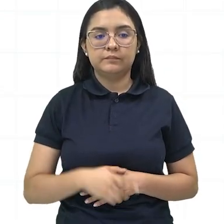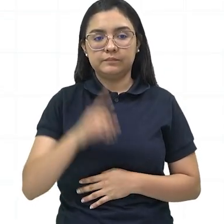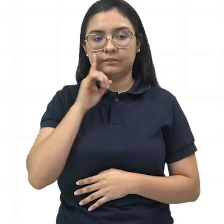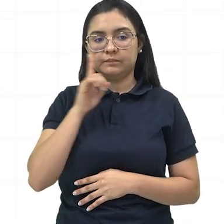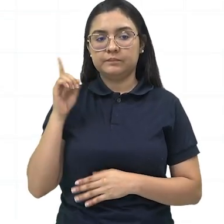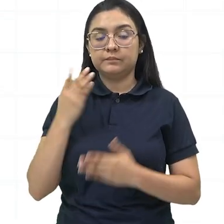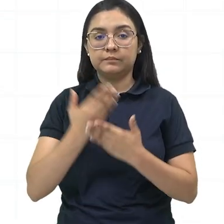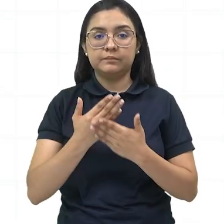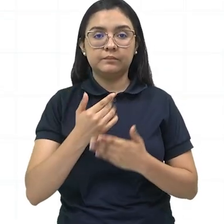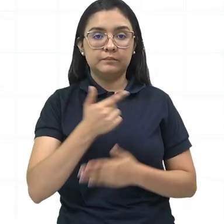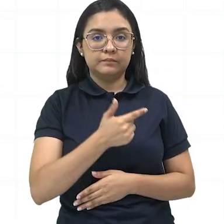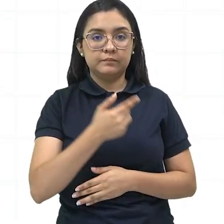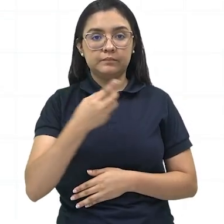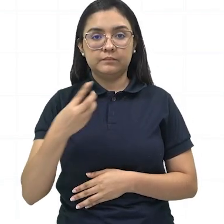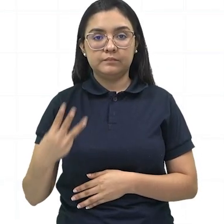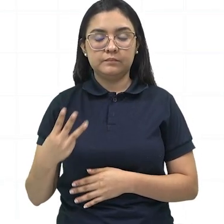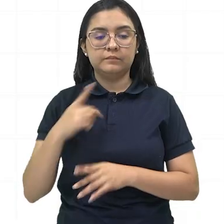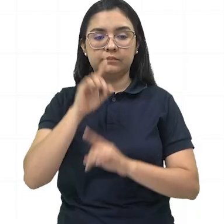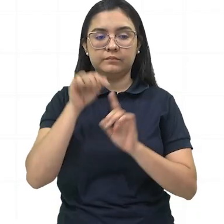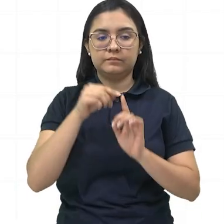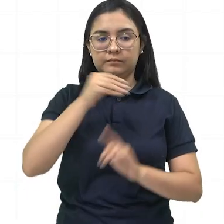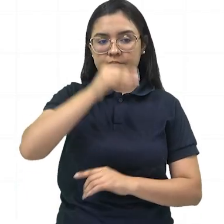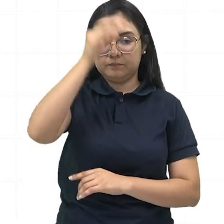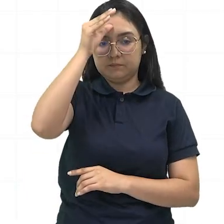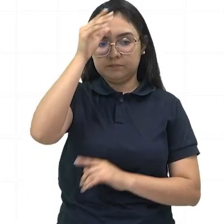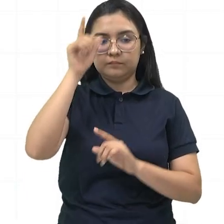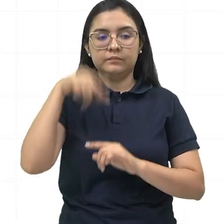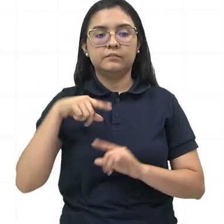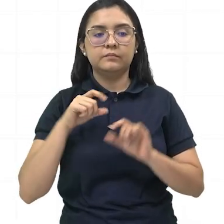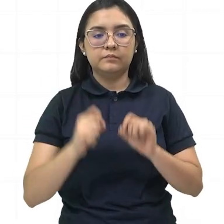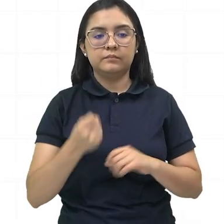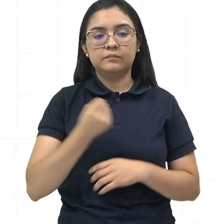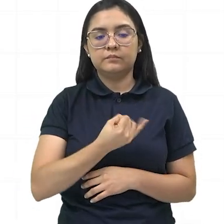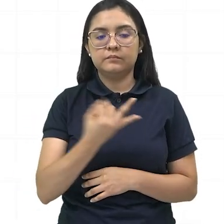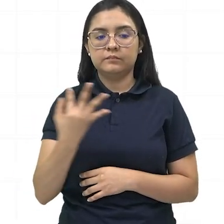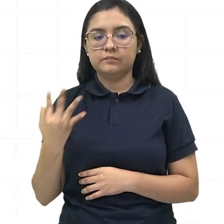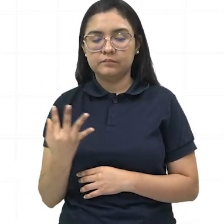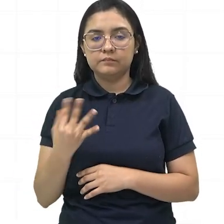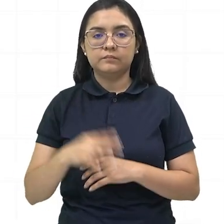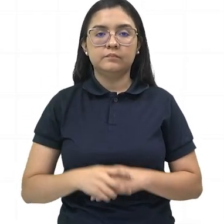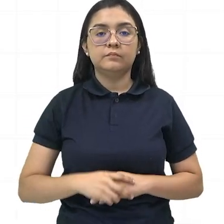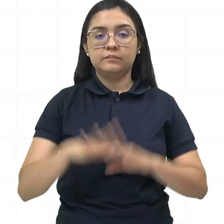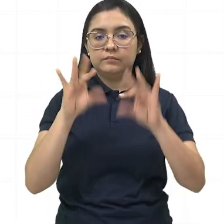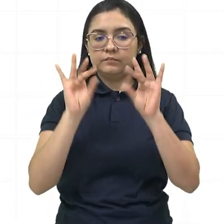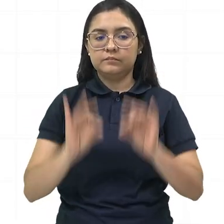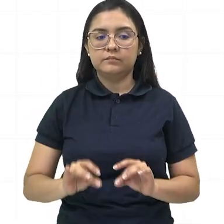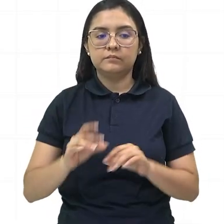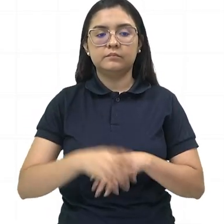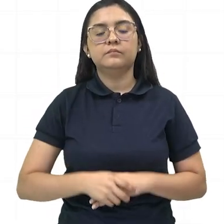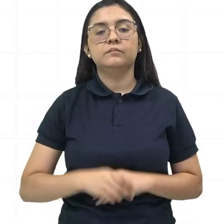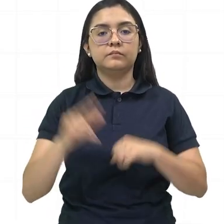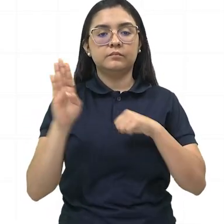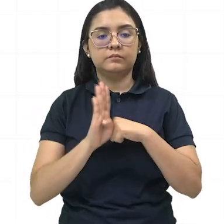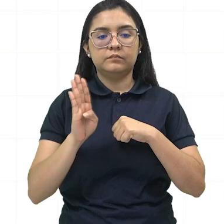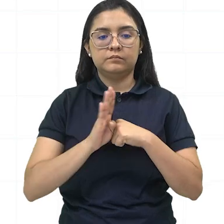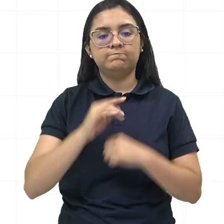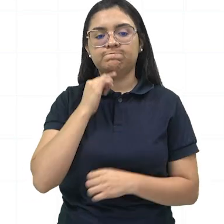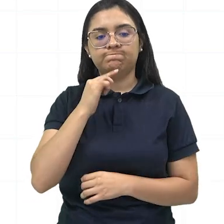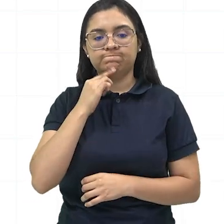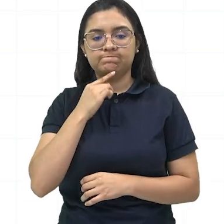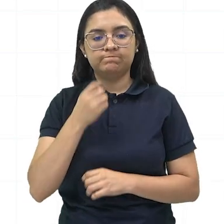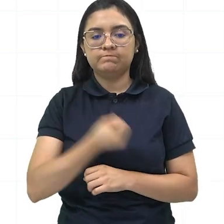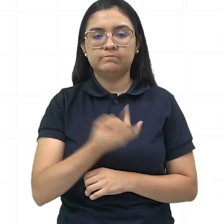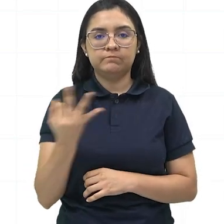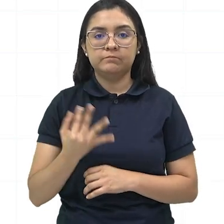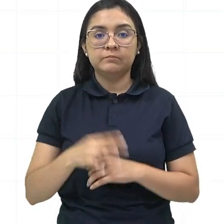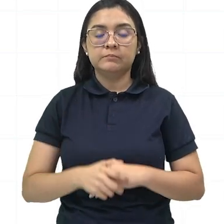Então, esta é a aula 23, o objeto de conhecimento é quantificadores, o detalhamento é